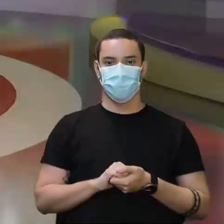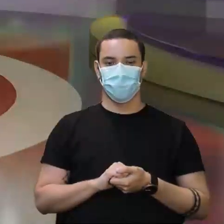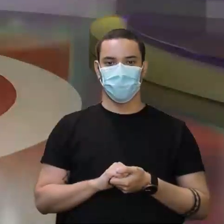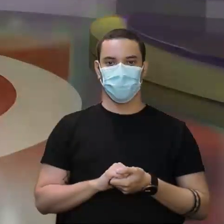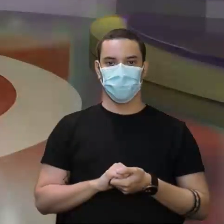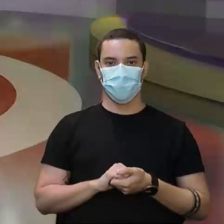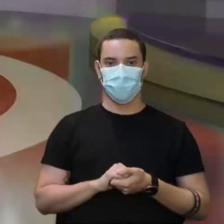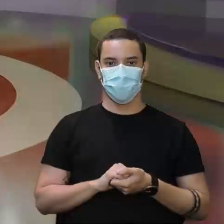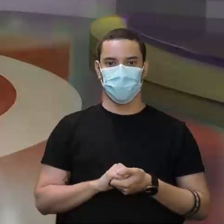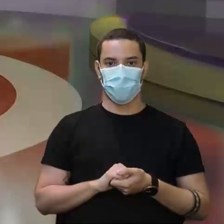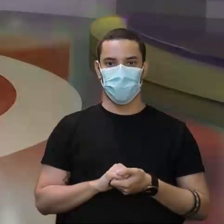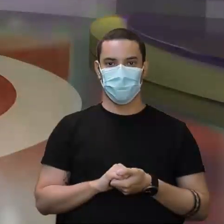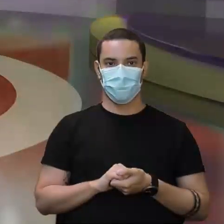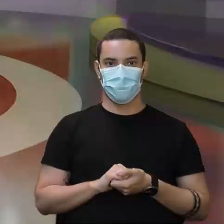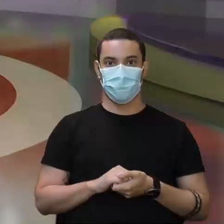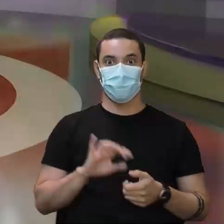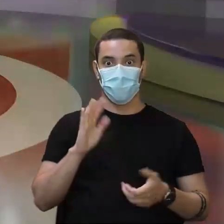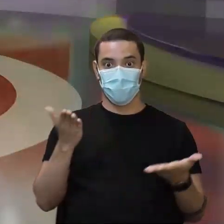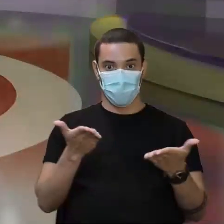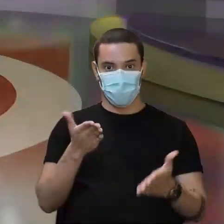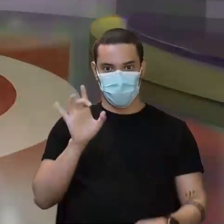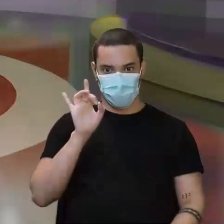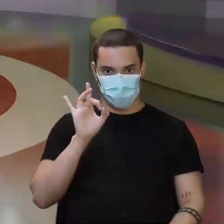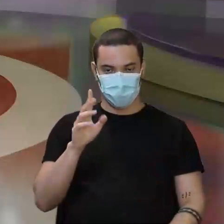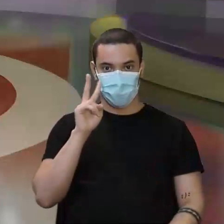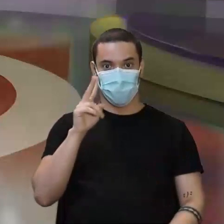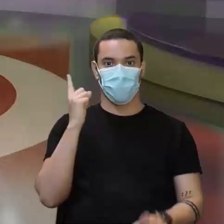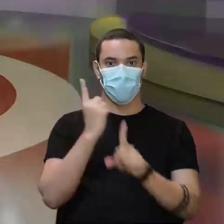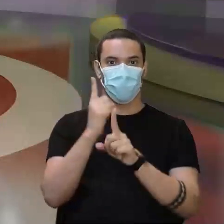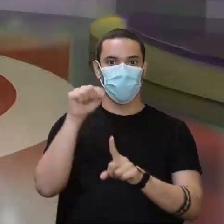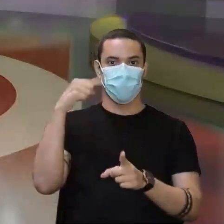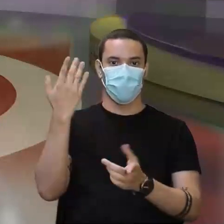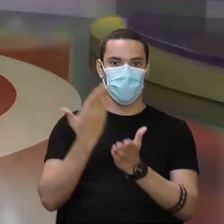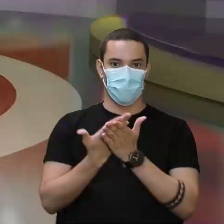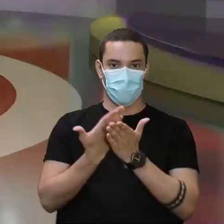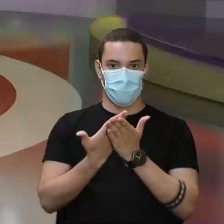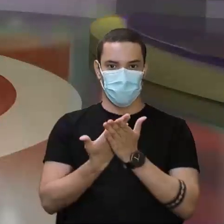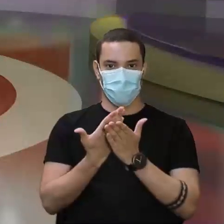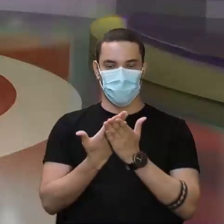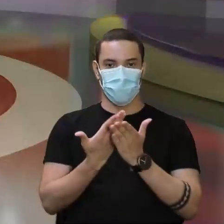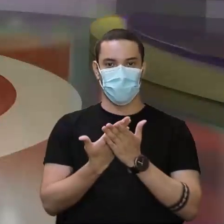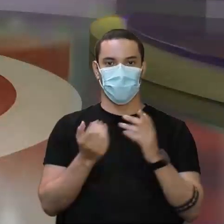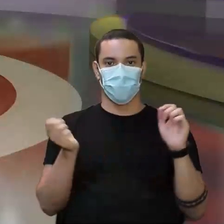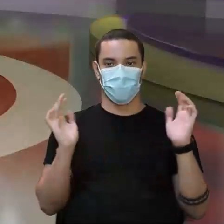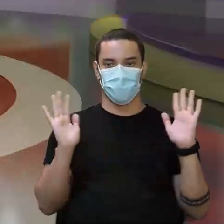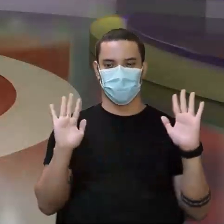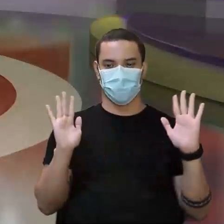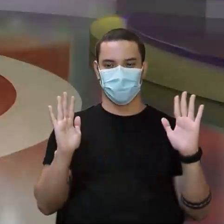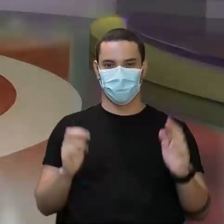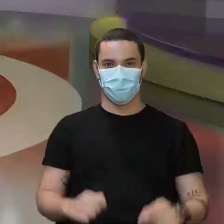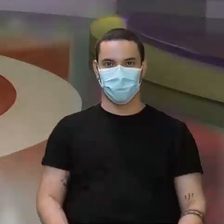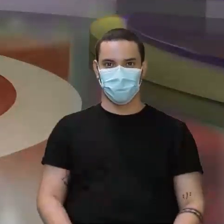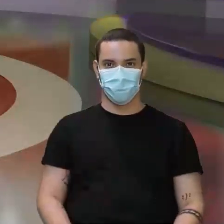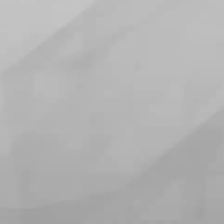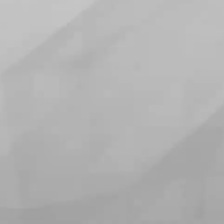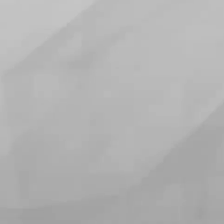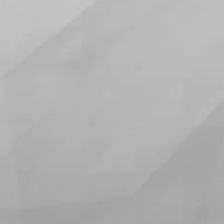And that's it for today, folks. Por hoje é só, pessoal. Vejo vocês na nossa próxima aula. See you then. Bye.